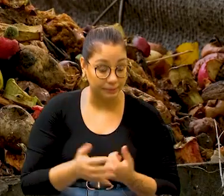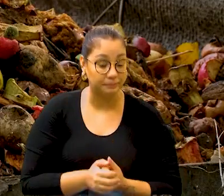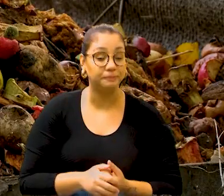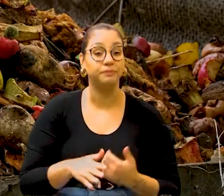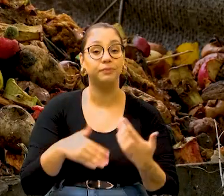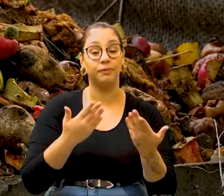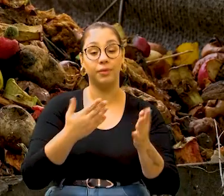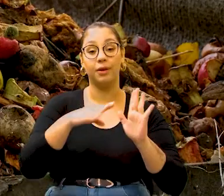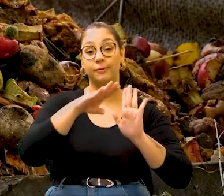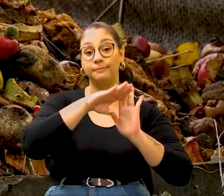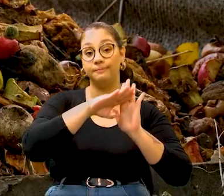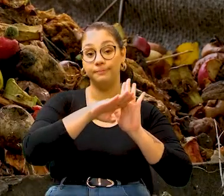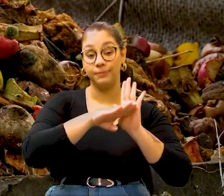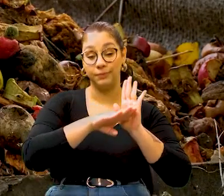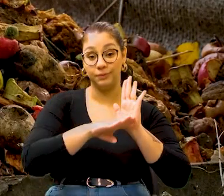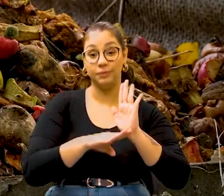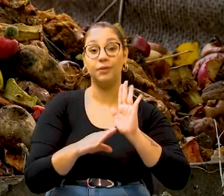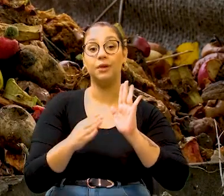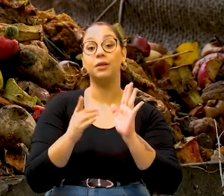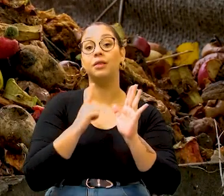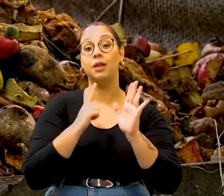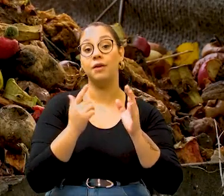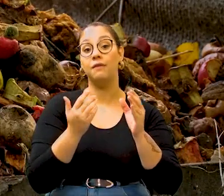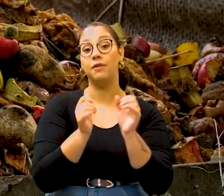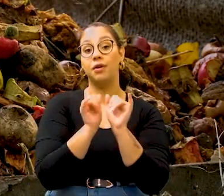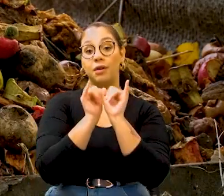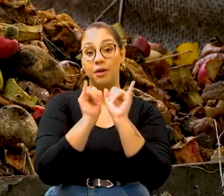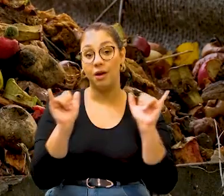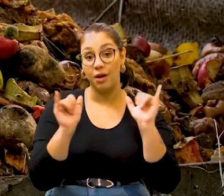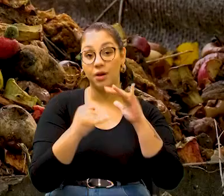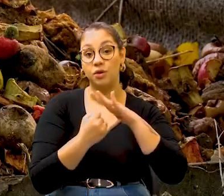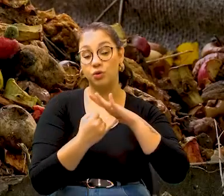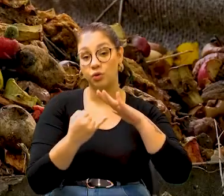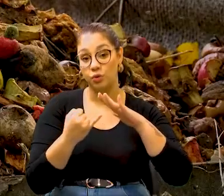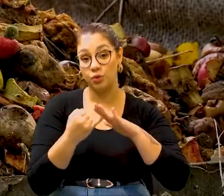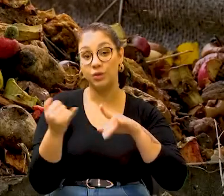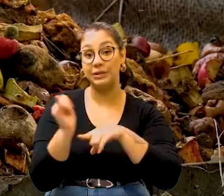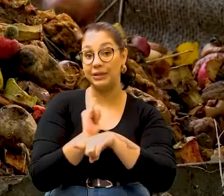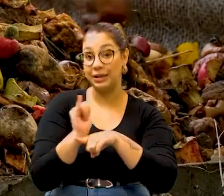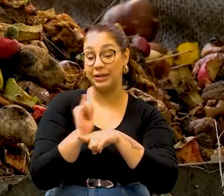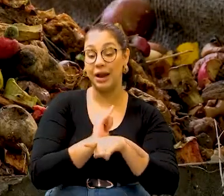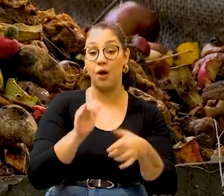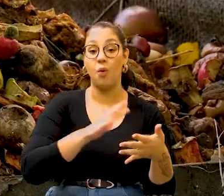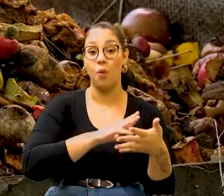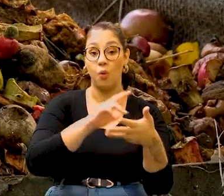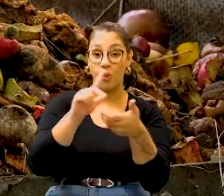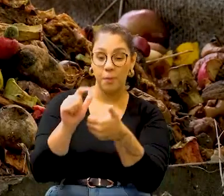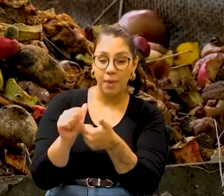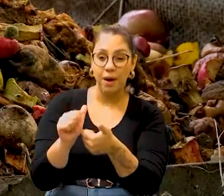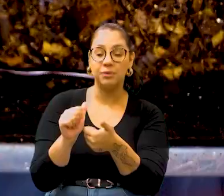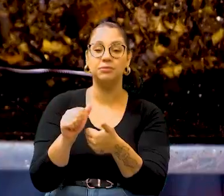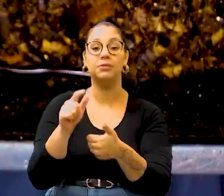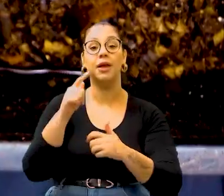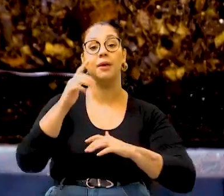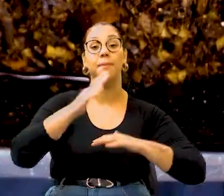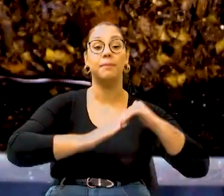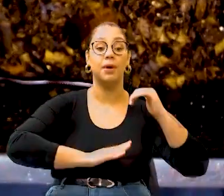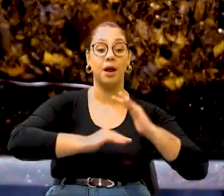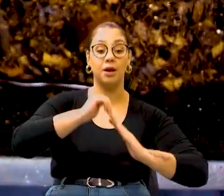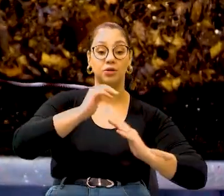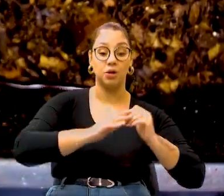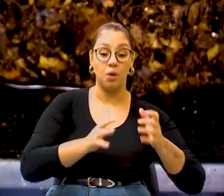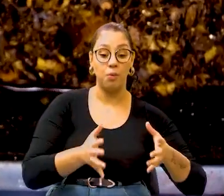urgente. E as diretrizes emitidas pelo Instituto para Estratégias Ambientais Globais mostram que a prática